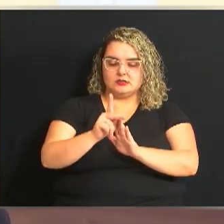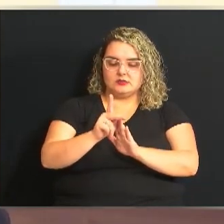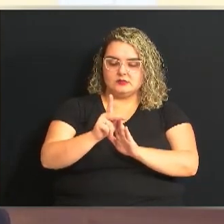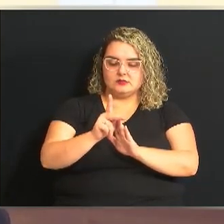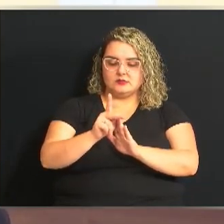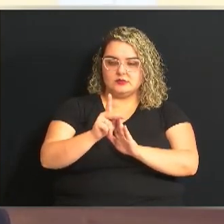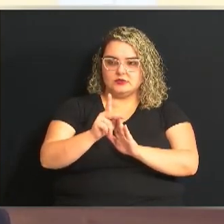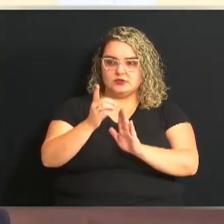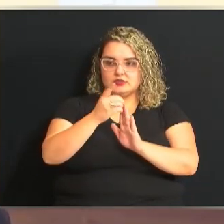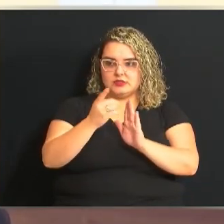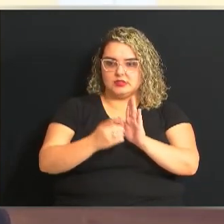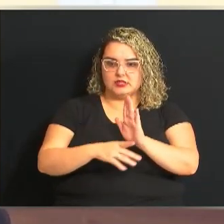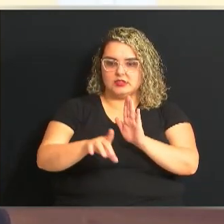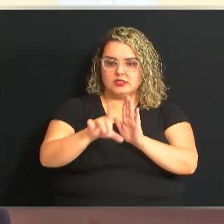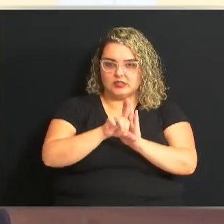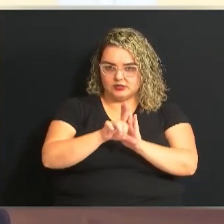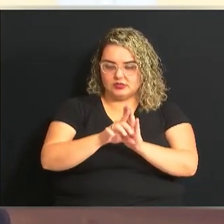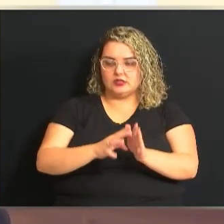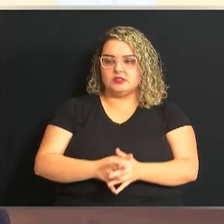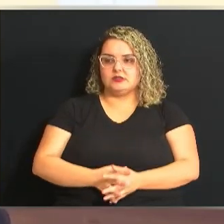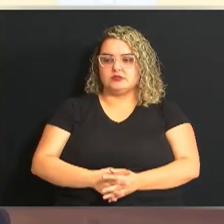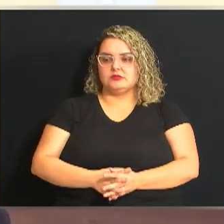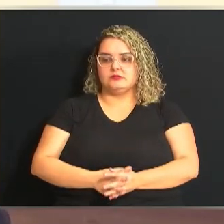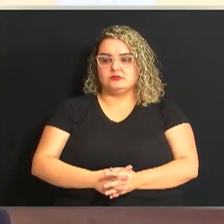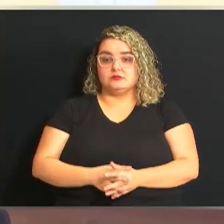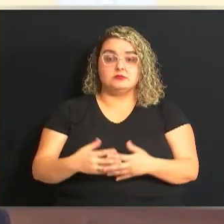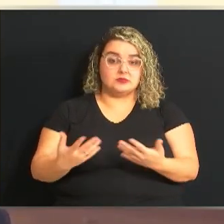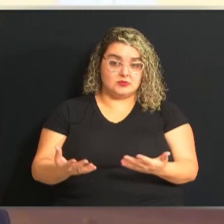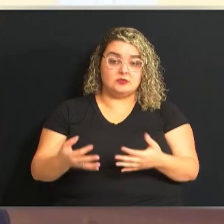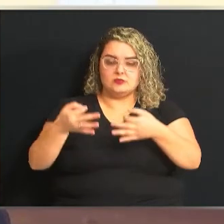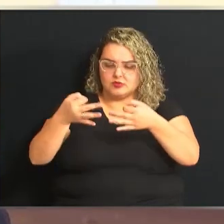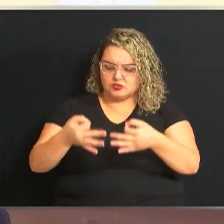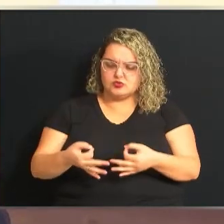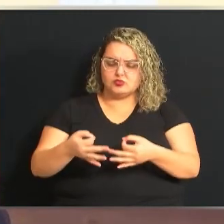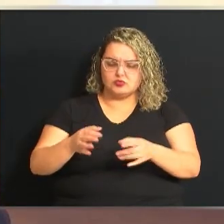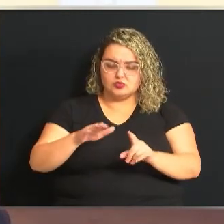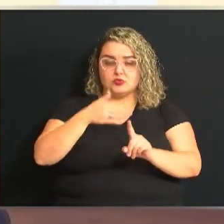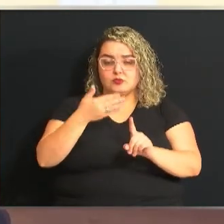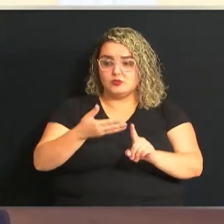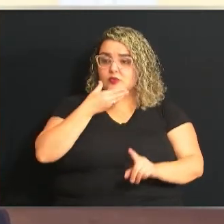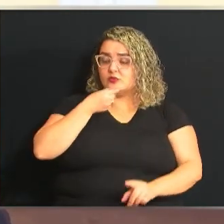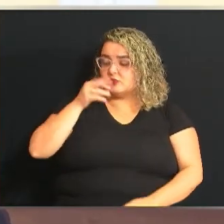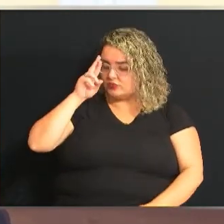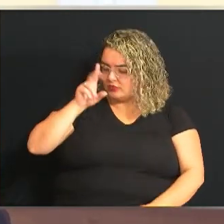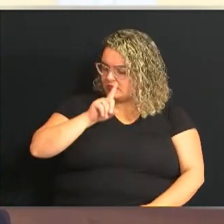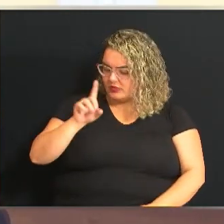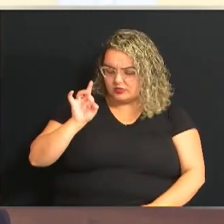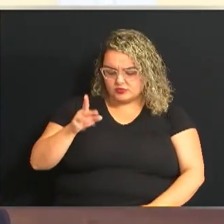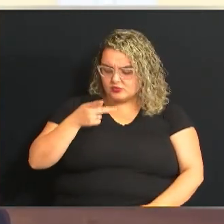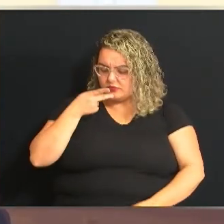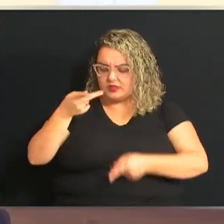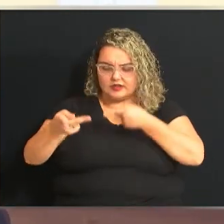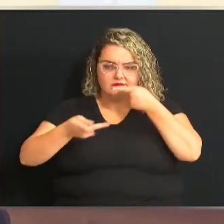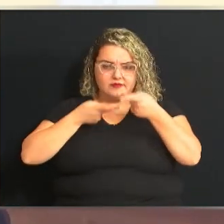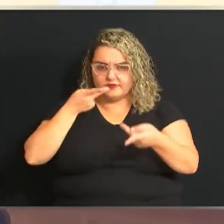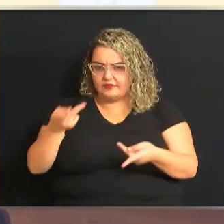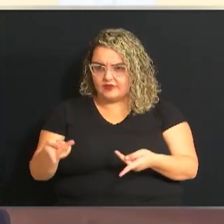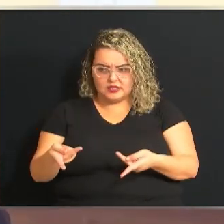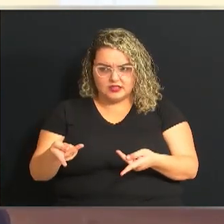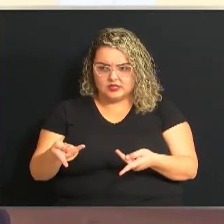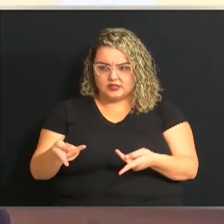meu rol de projetos importantes o diploma de mérito médico ao Dr. Nelson